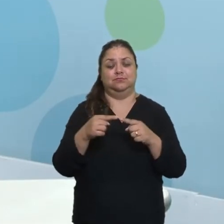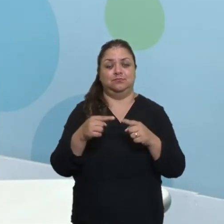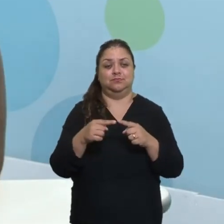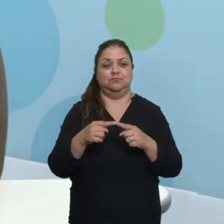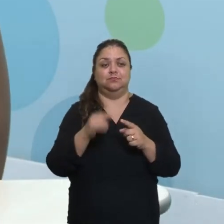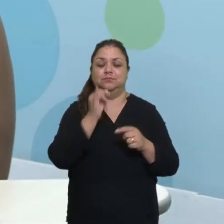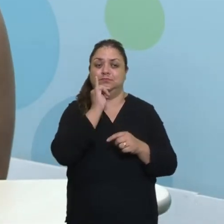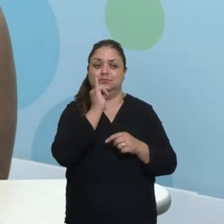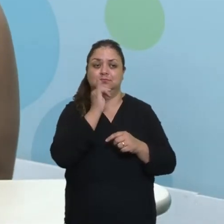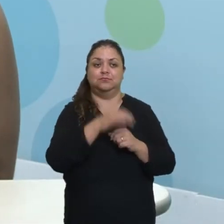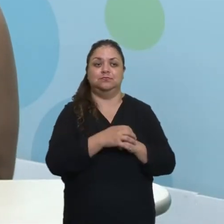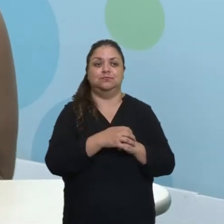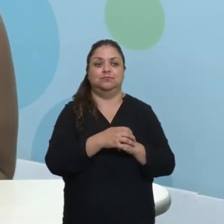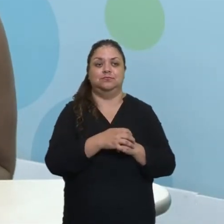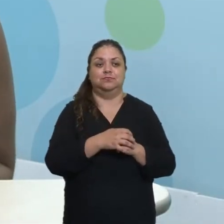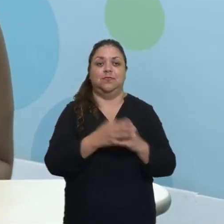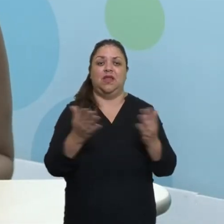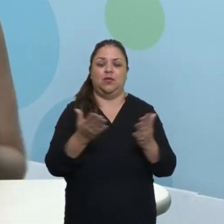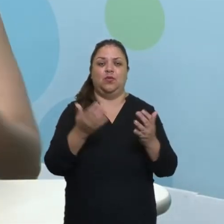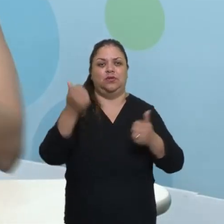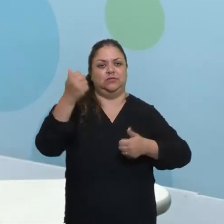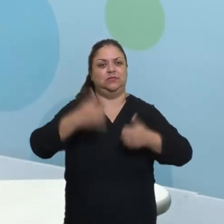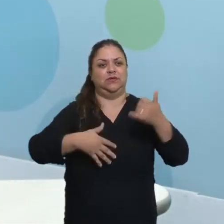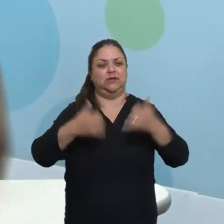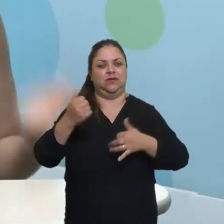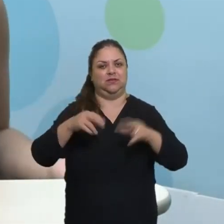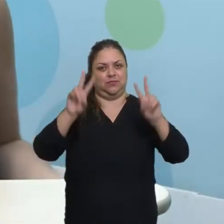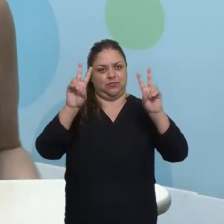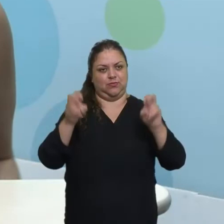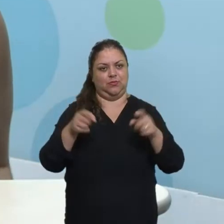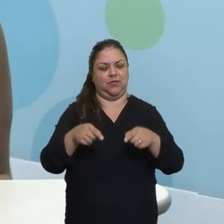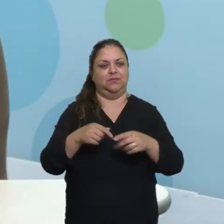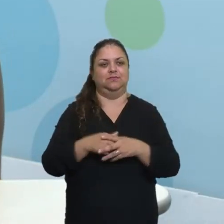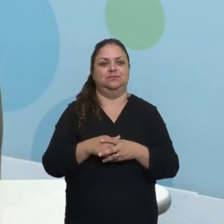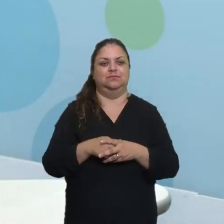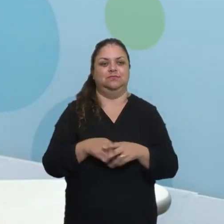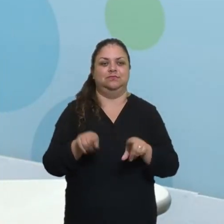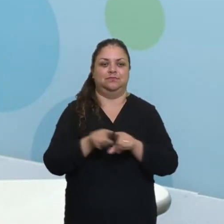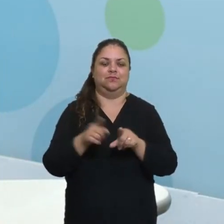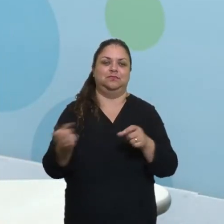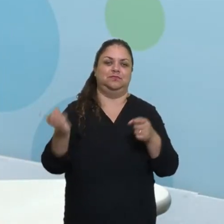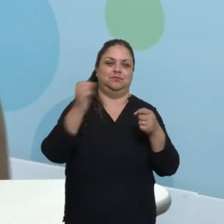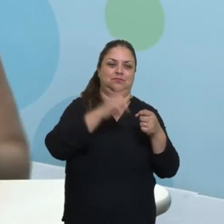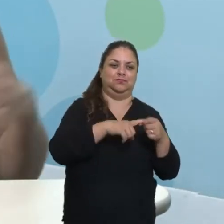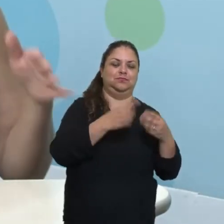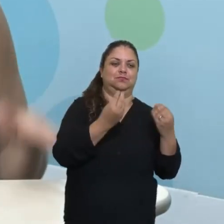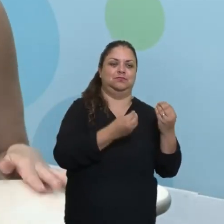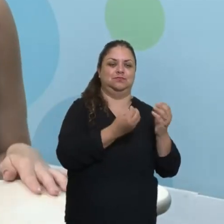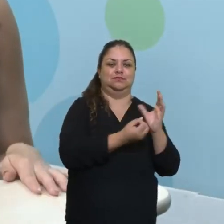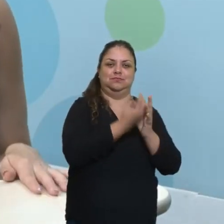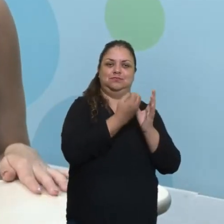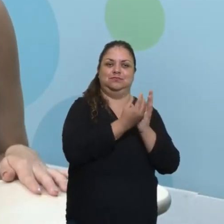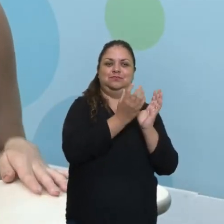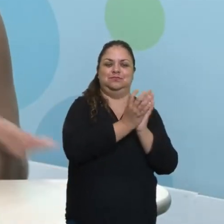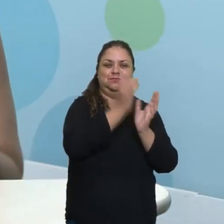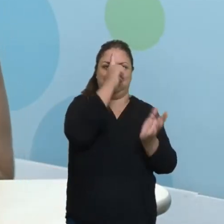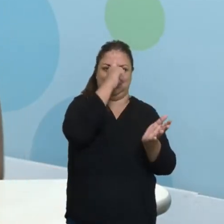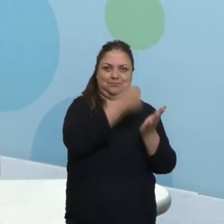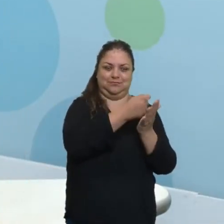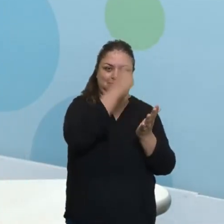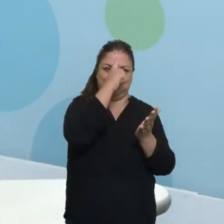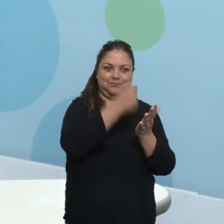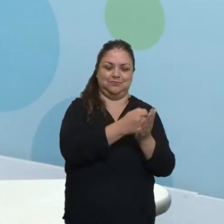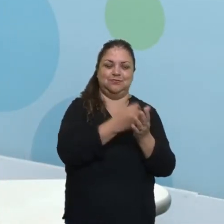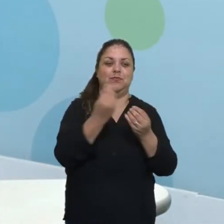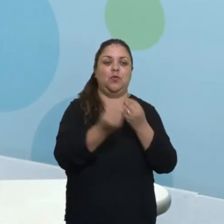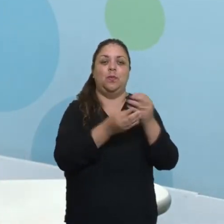pandemia será que a gente vai comentar um pouquinho sobre isso E aí retomando também Todas aquelas informações que a gente teve de competências socioemocionais